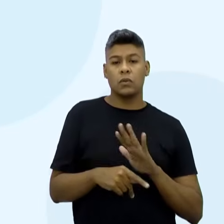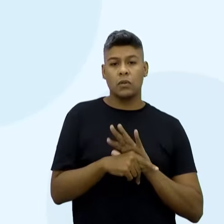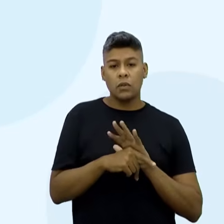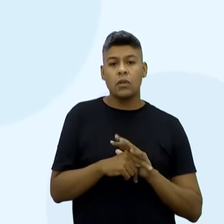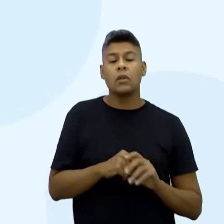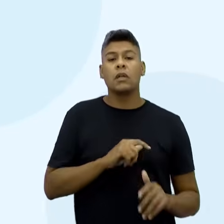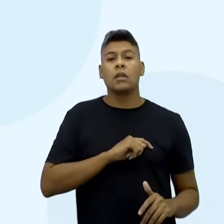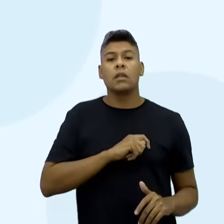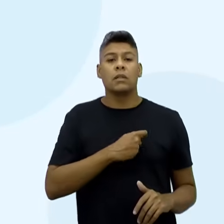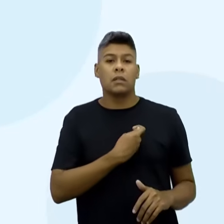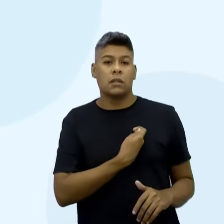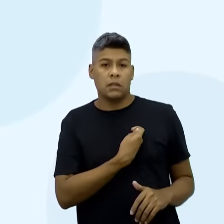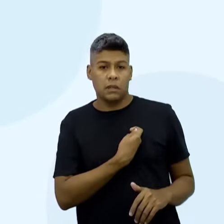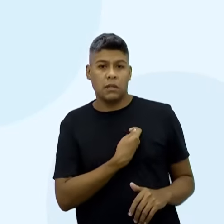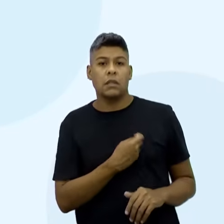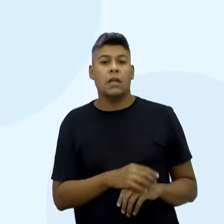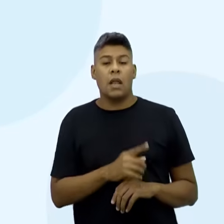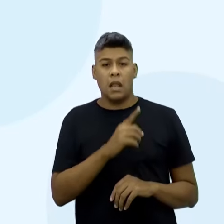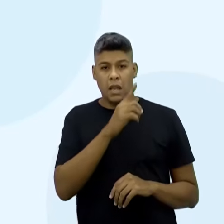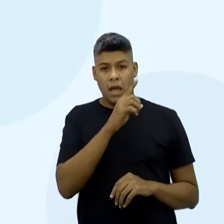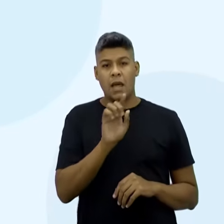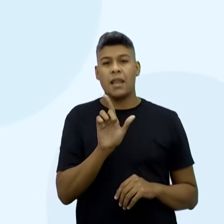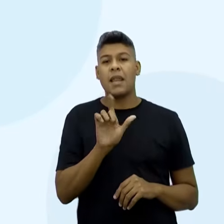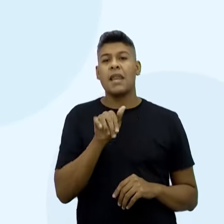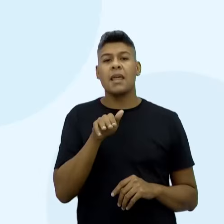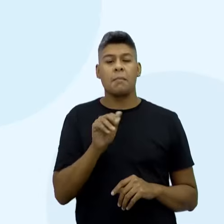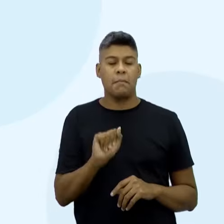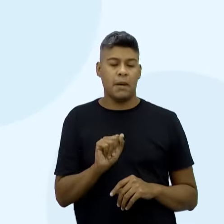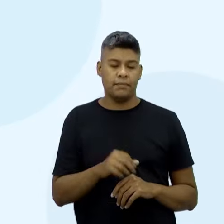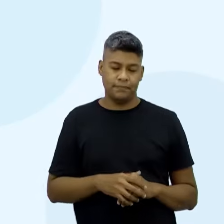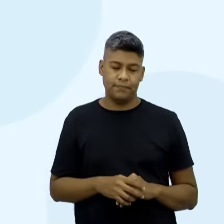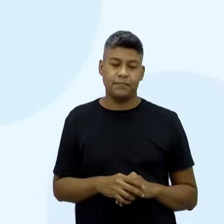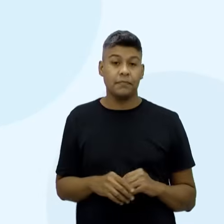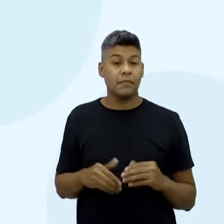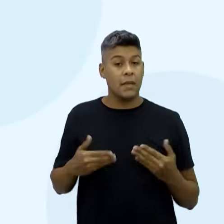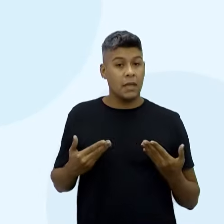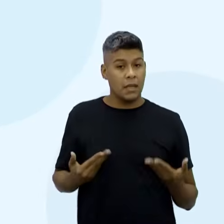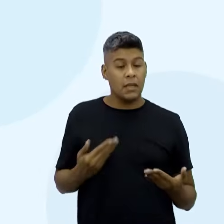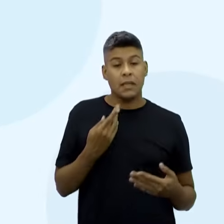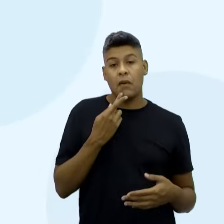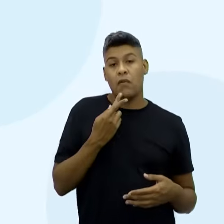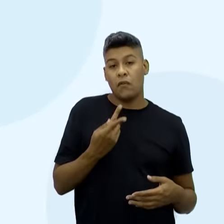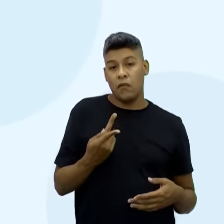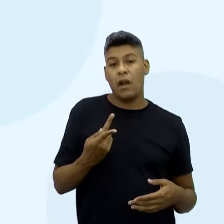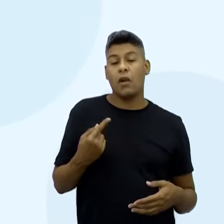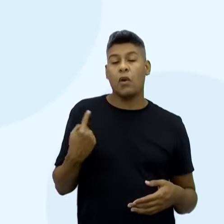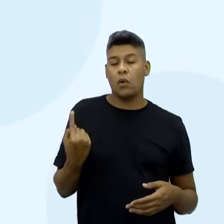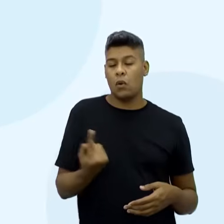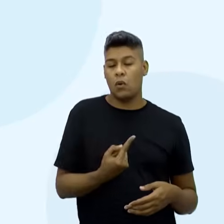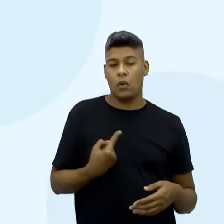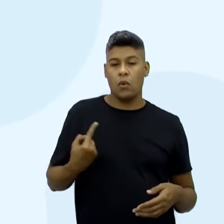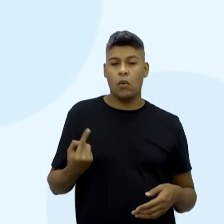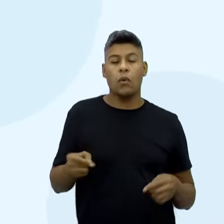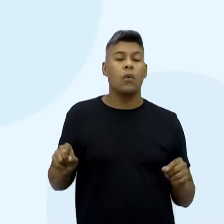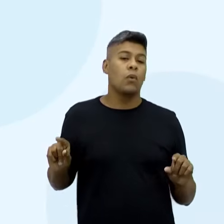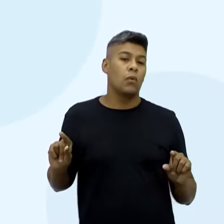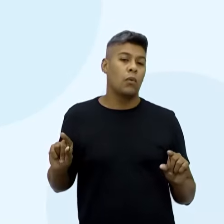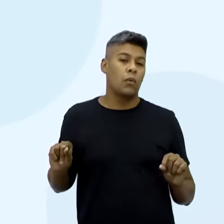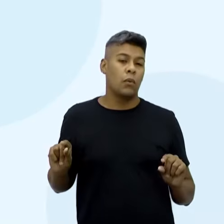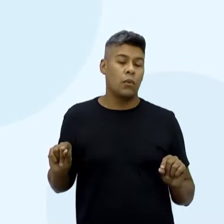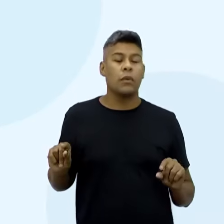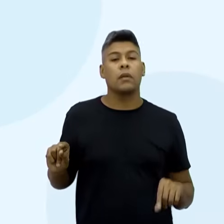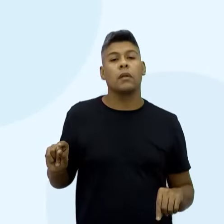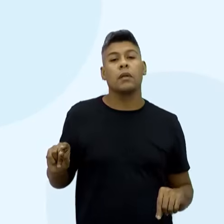Engenharia, no Peru, Fica lá em Lima, no Peru. E aí, então, ele falou um pouquinho para a gente a respeito, então,